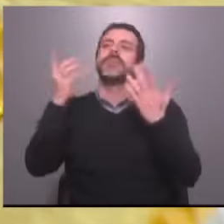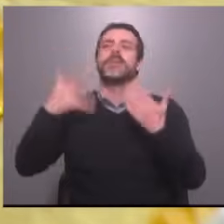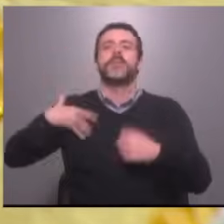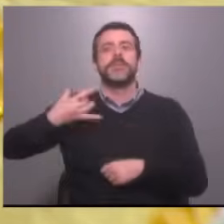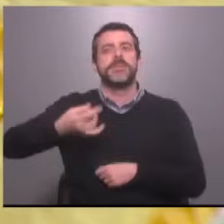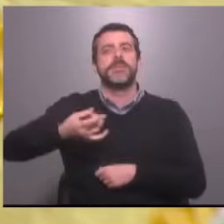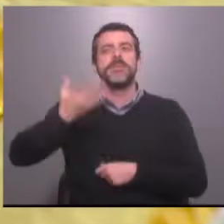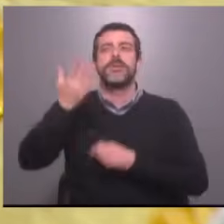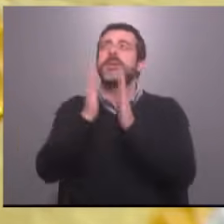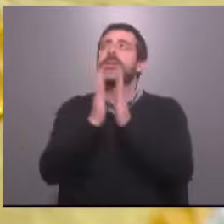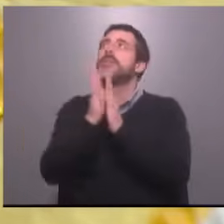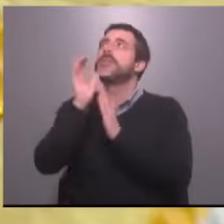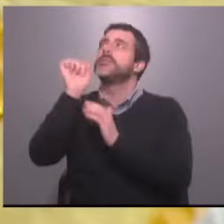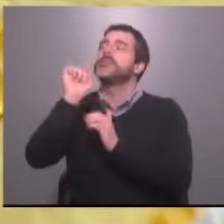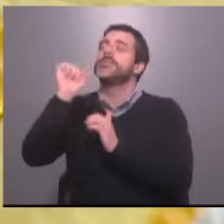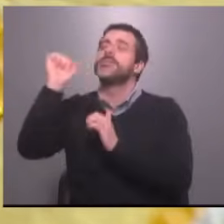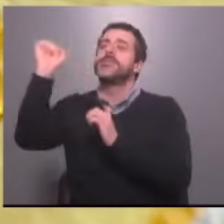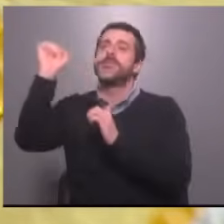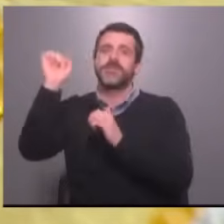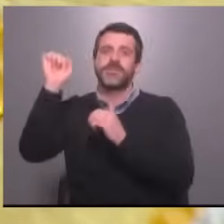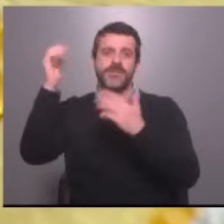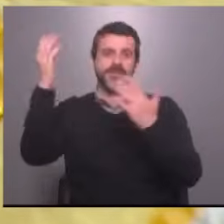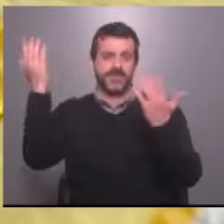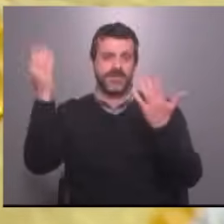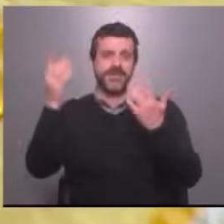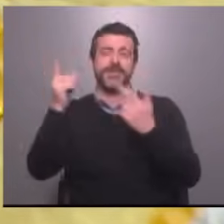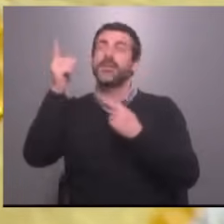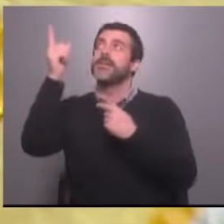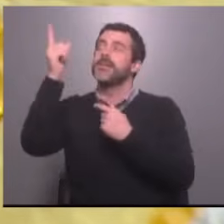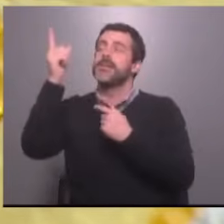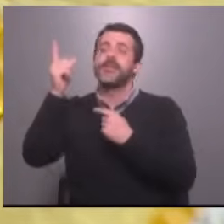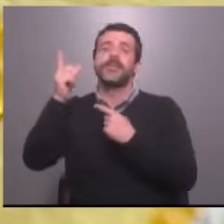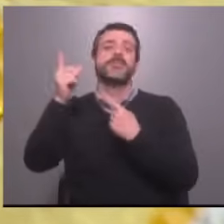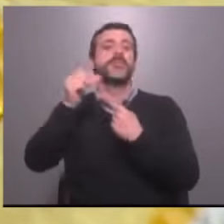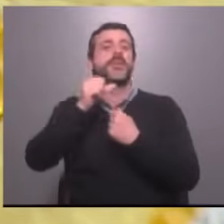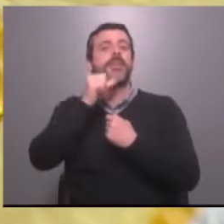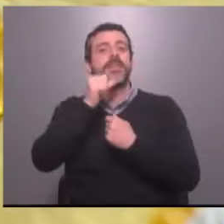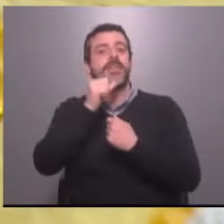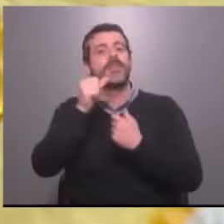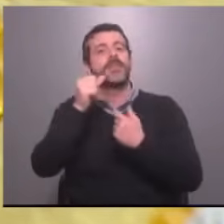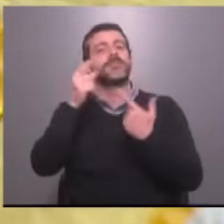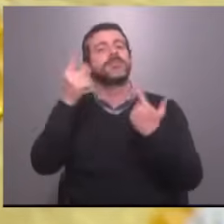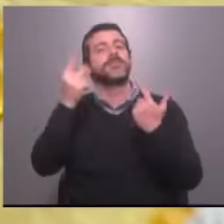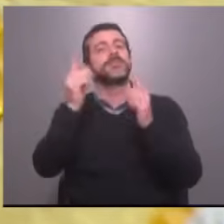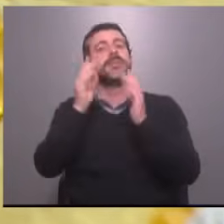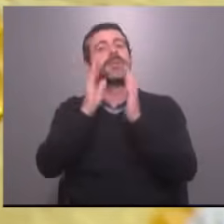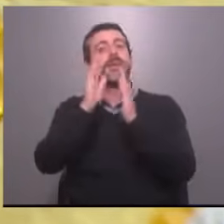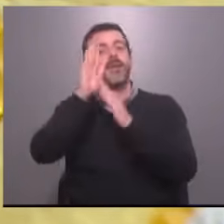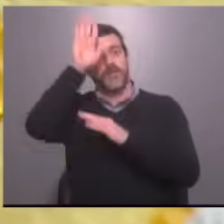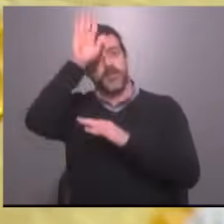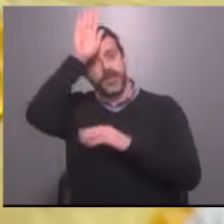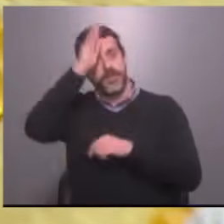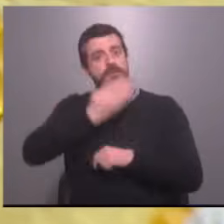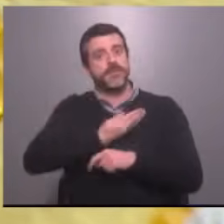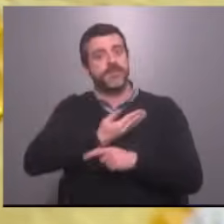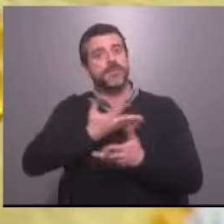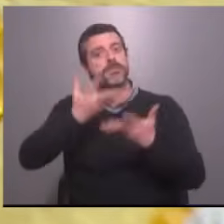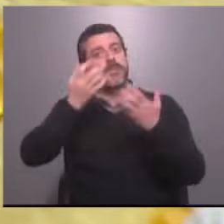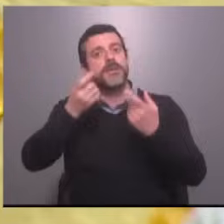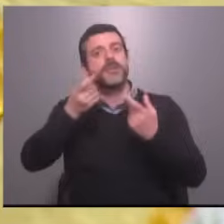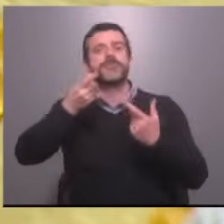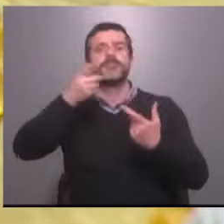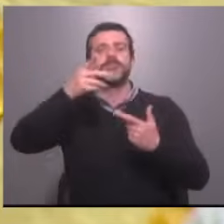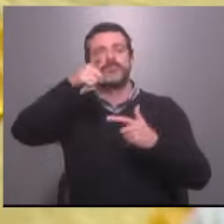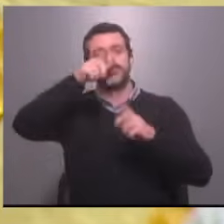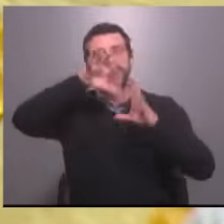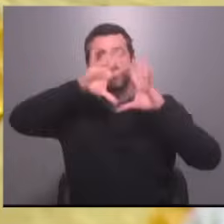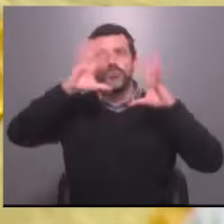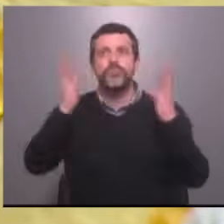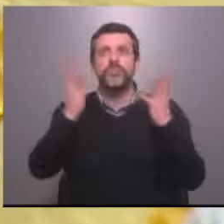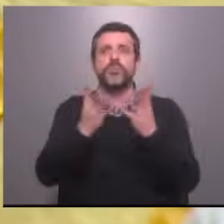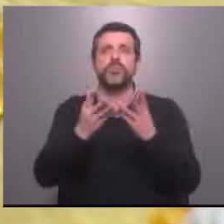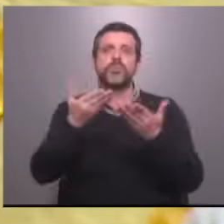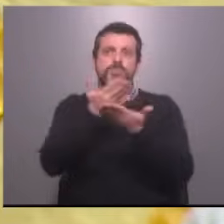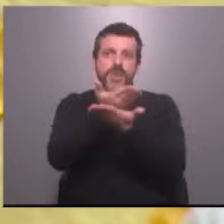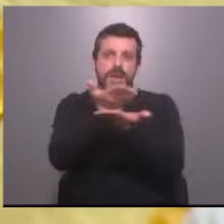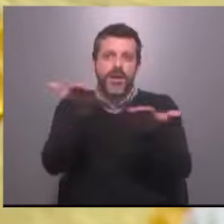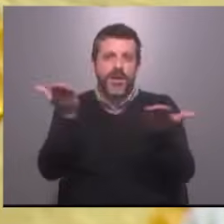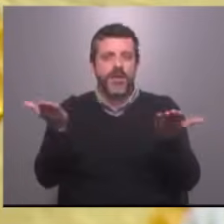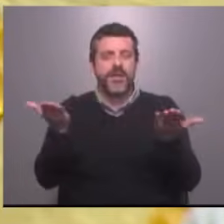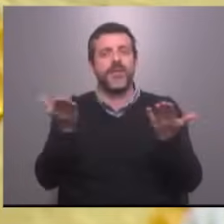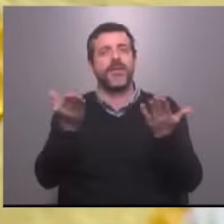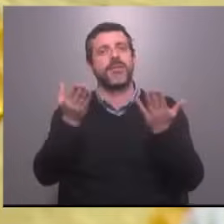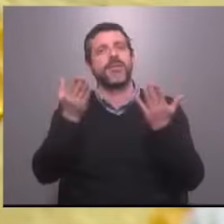ministério da misericórdia divina, da misericórdia evangélica, que ele procura introduzir em toda a Igreja, em